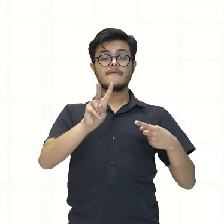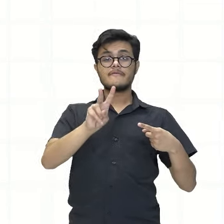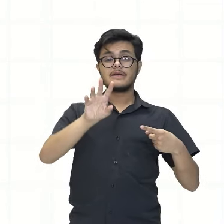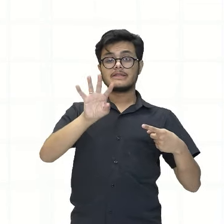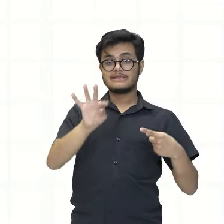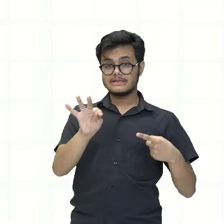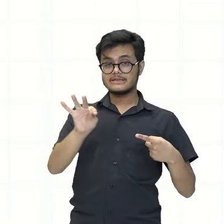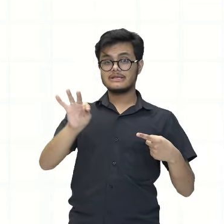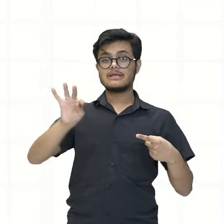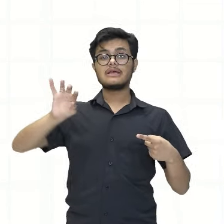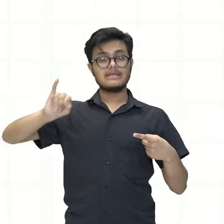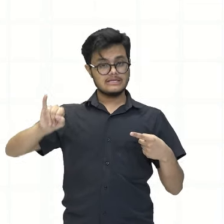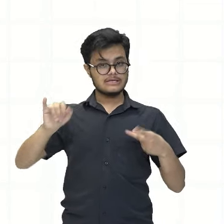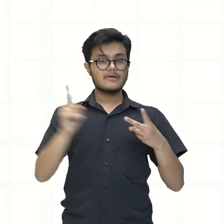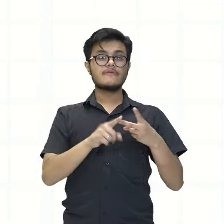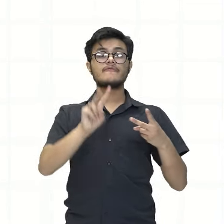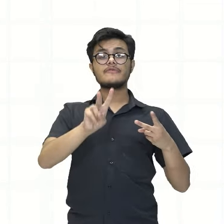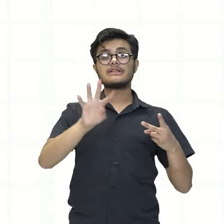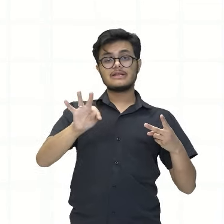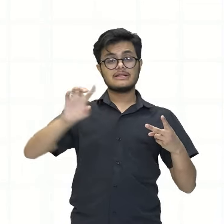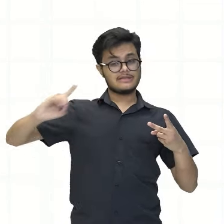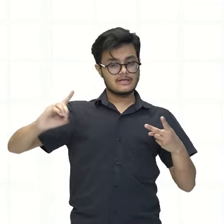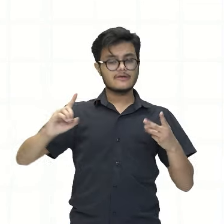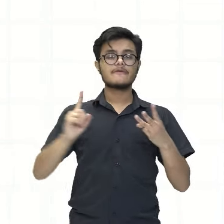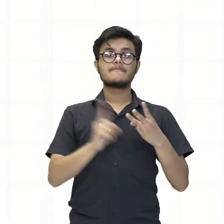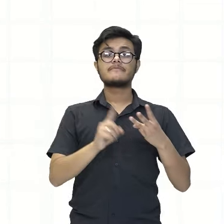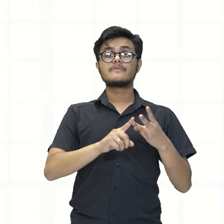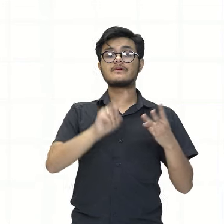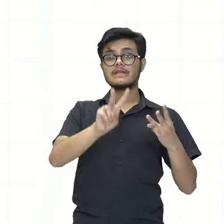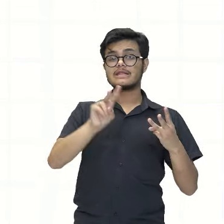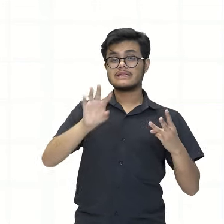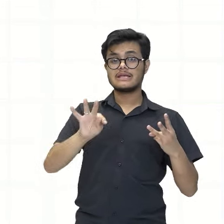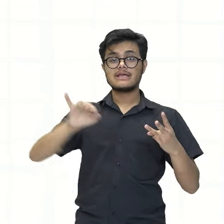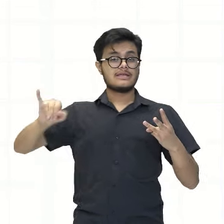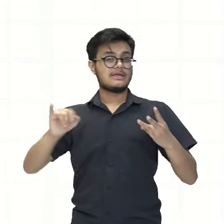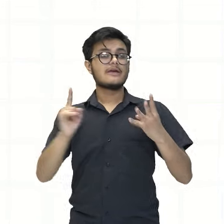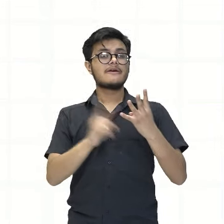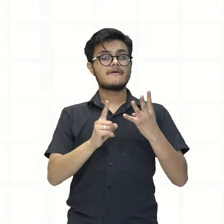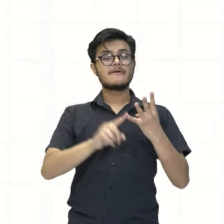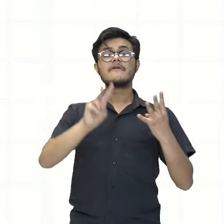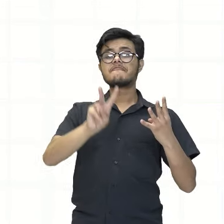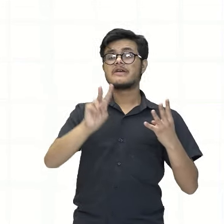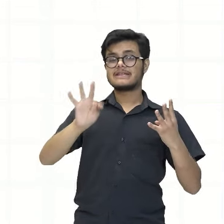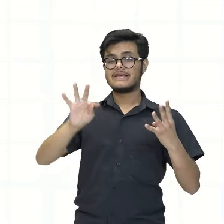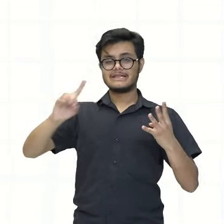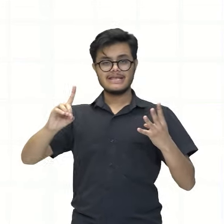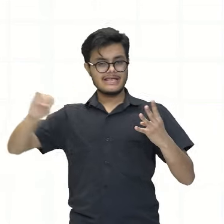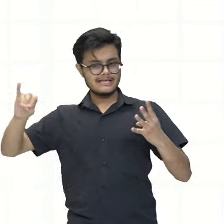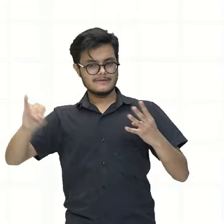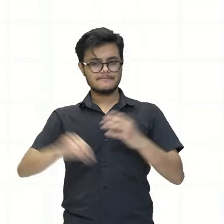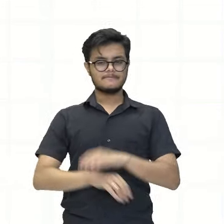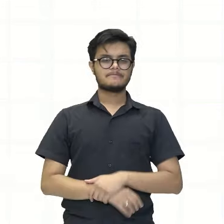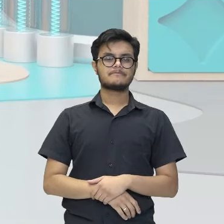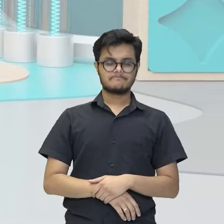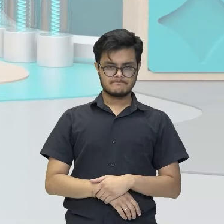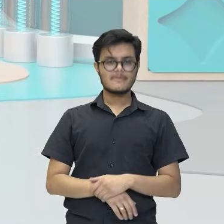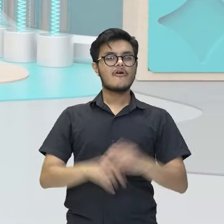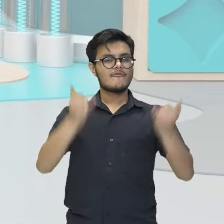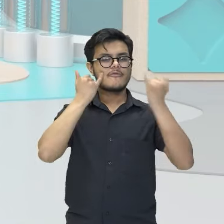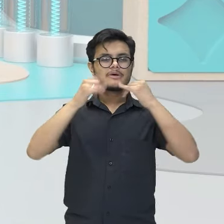indireto do transitivo direto do transitivo indireto e do transitivo direto e indireto Olha só quanta